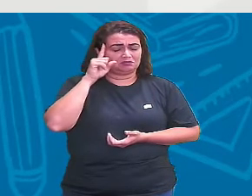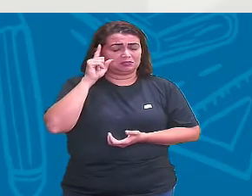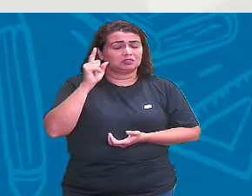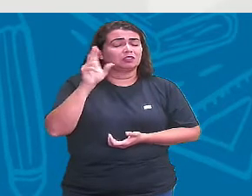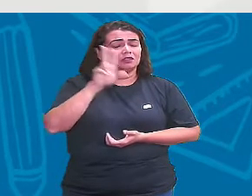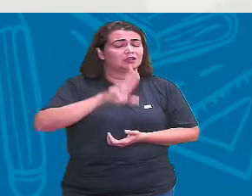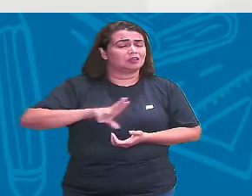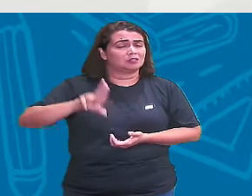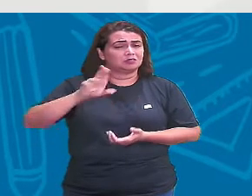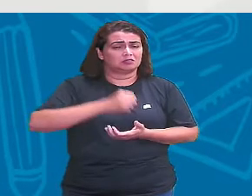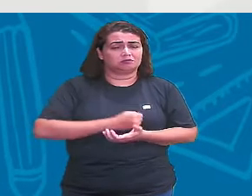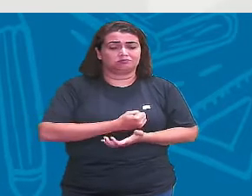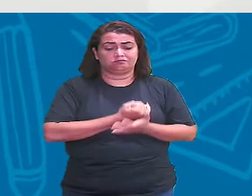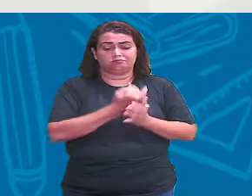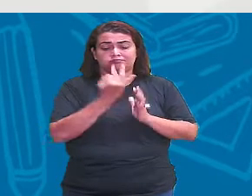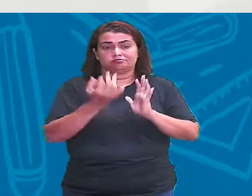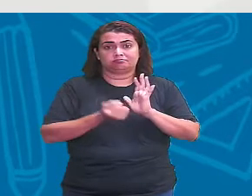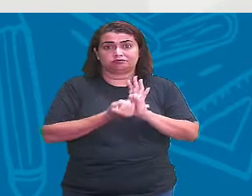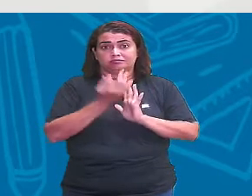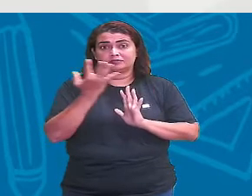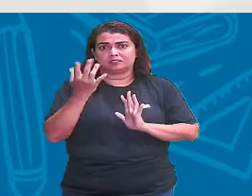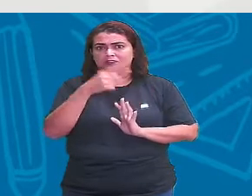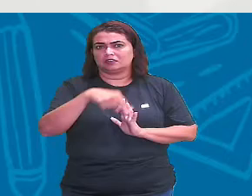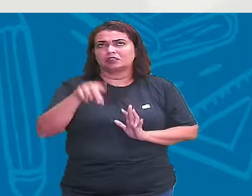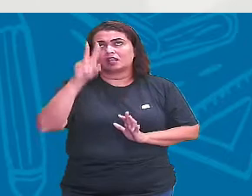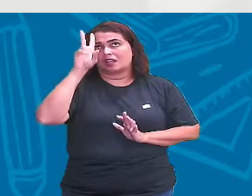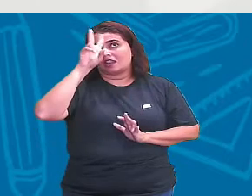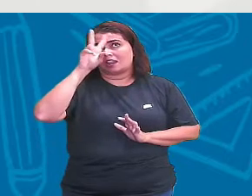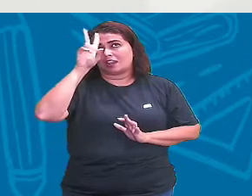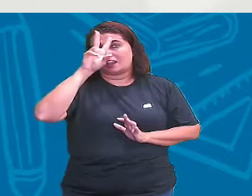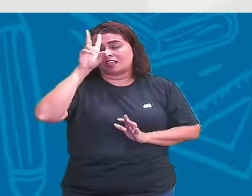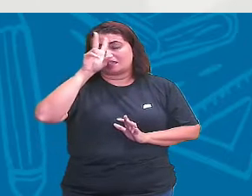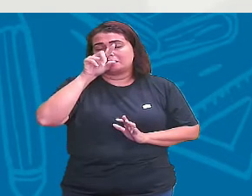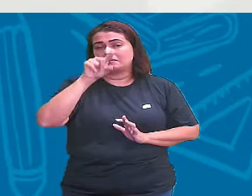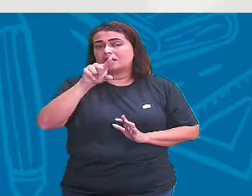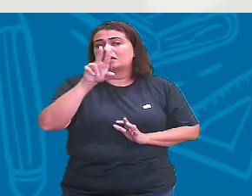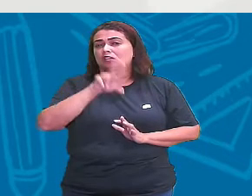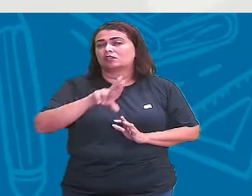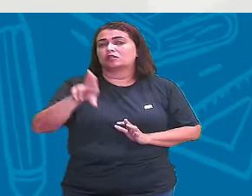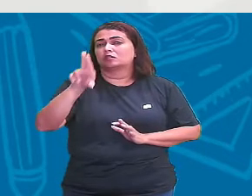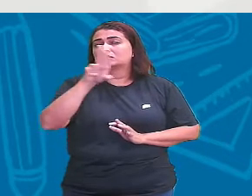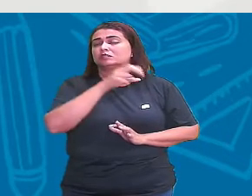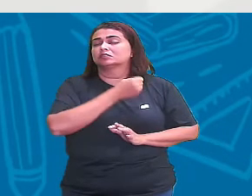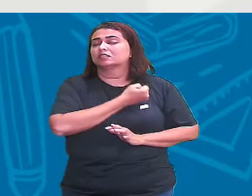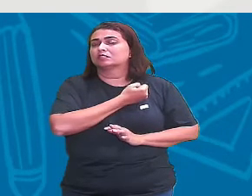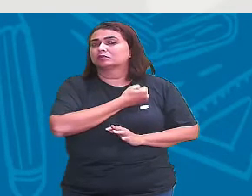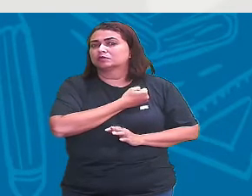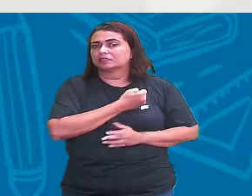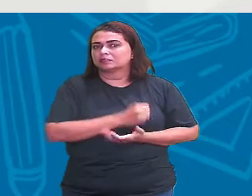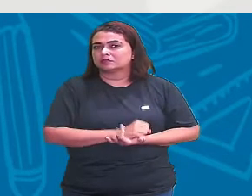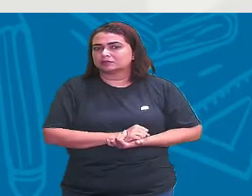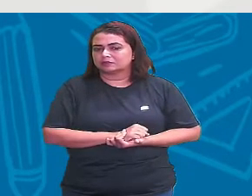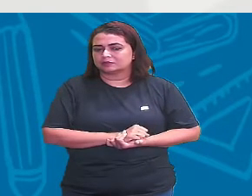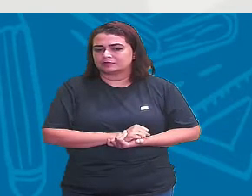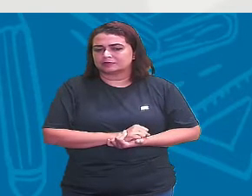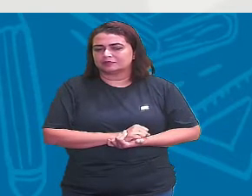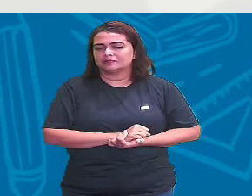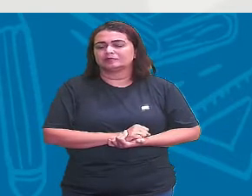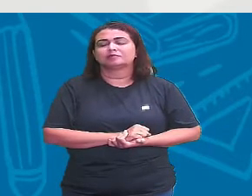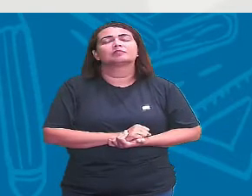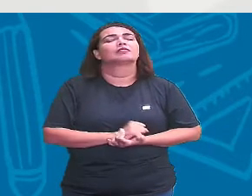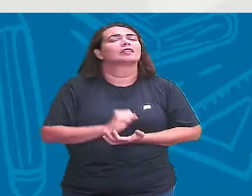cotidiano. Você consegue lembrar de alguma situação que você utilizou o número? A tia já